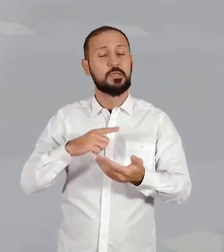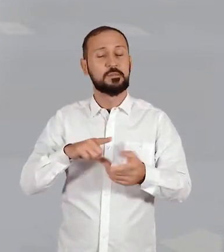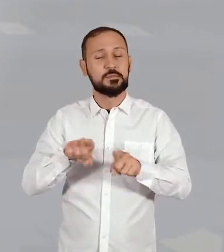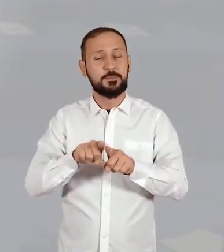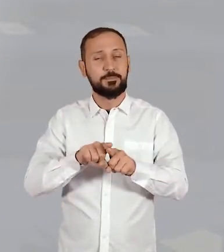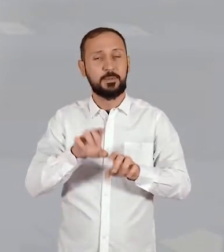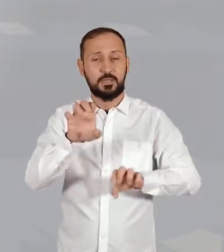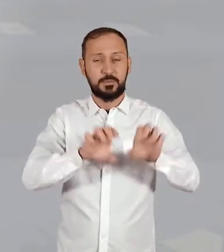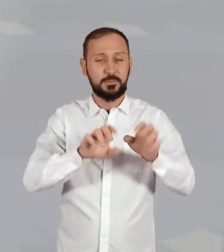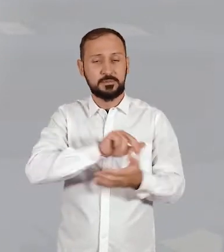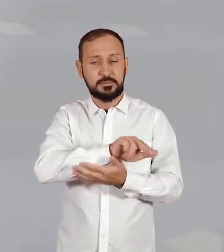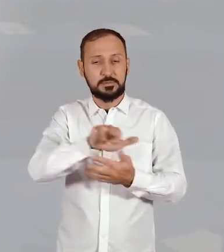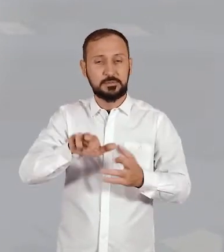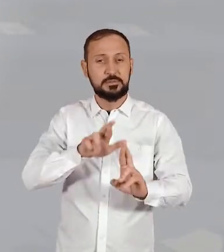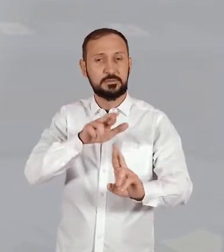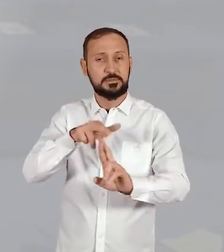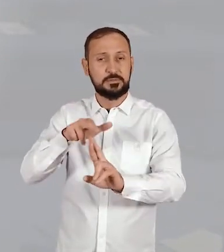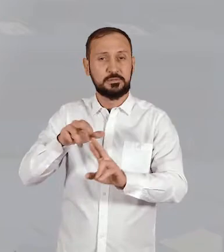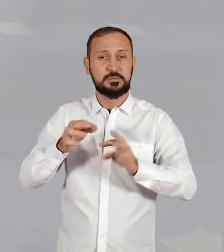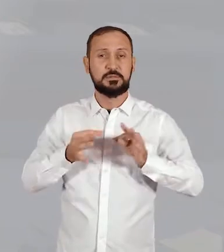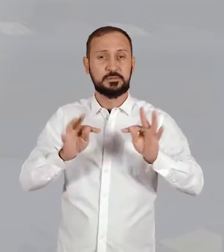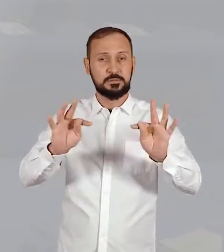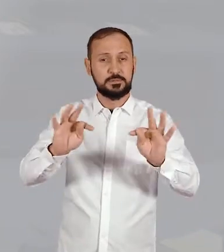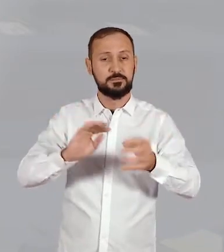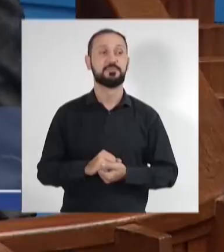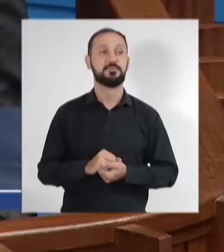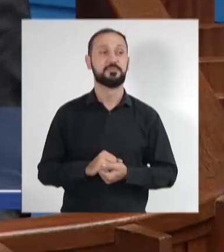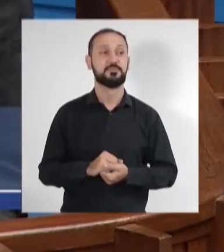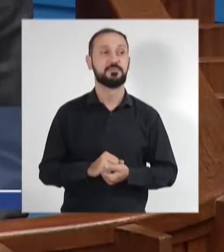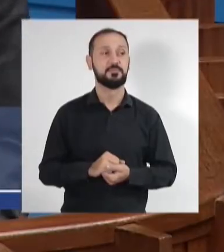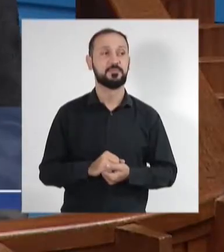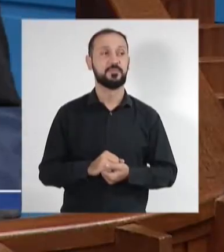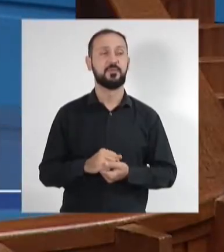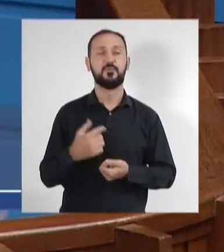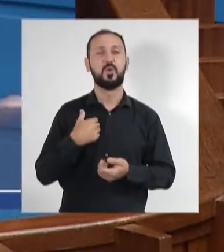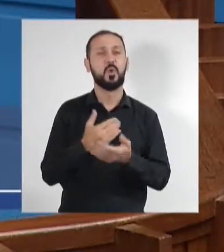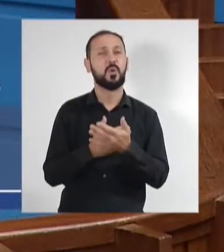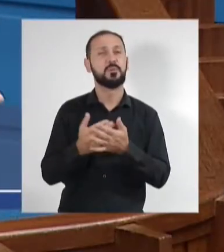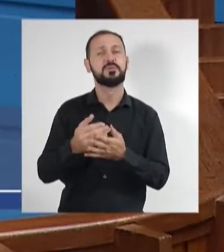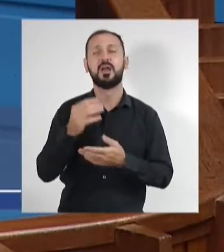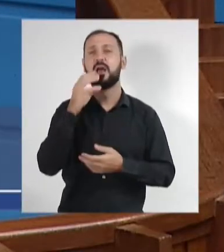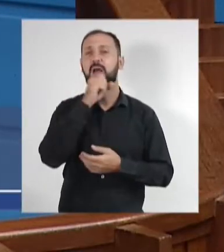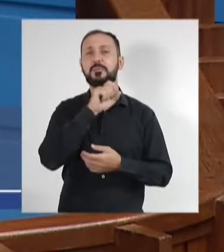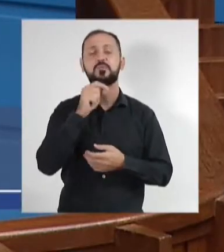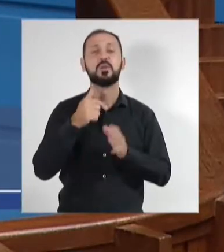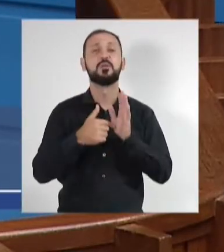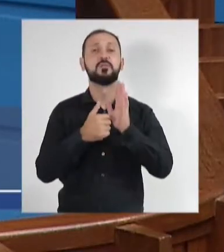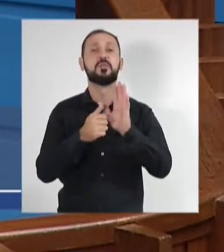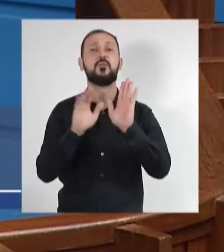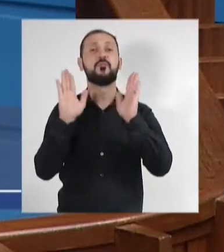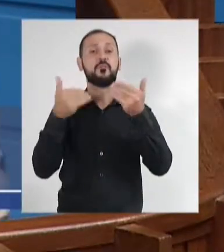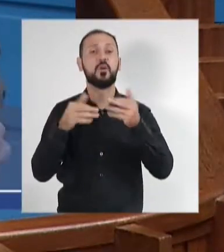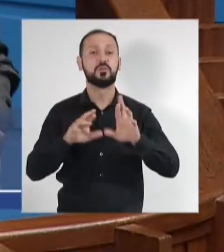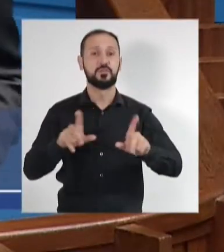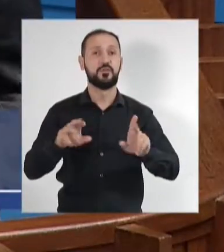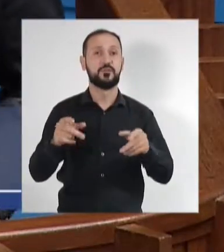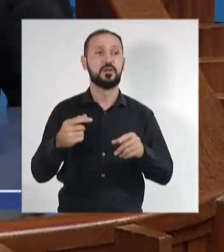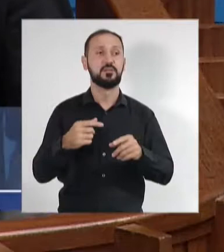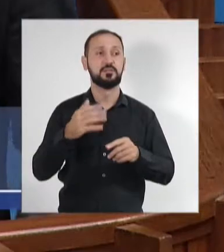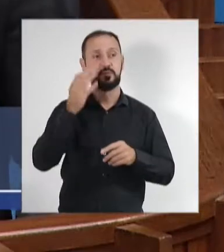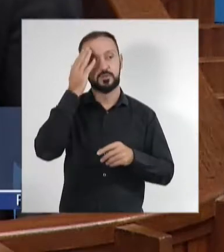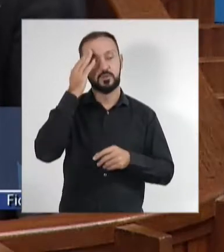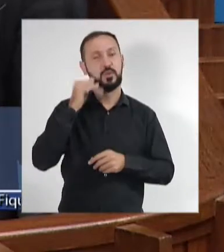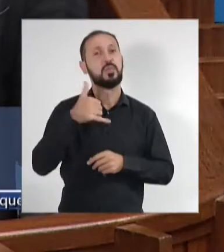de diversas empresas do setor de tecnologia da informação. Vamos começar a apresentação. Eu queria dar um enfoque um pouquinho diferente. Eu sei que eu tenho